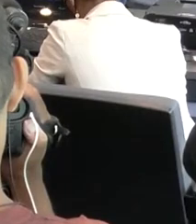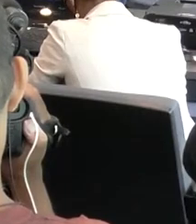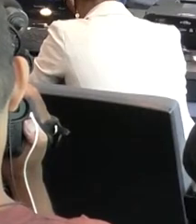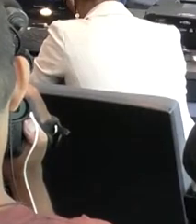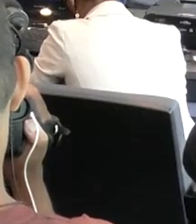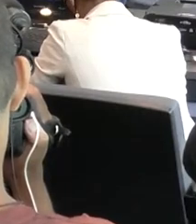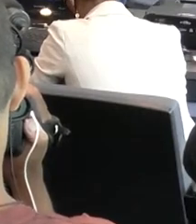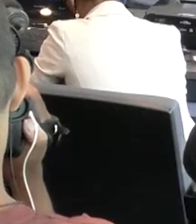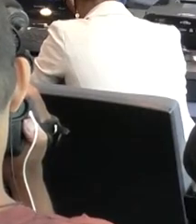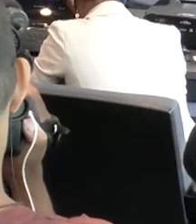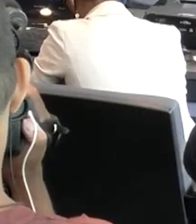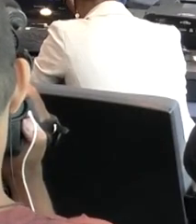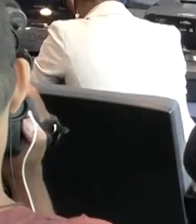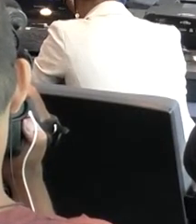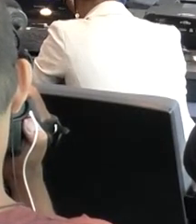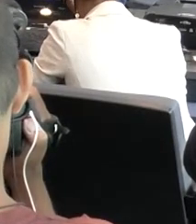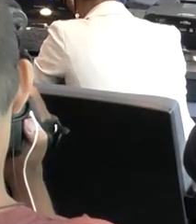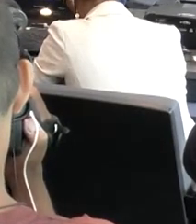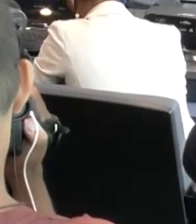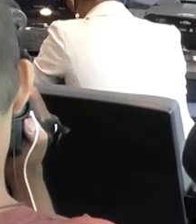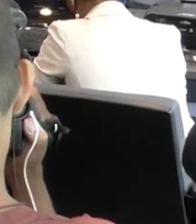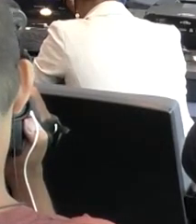E aí